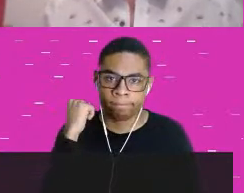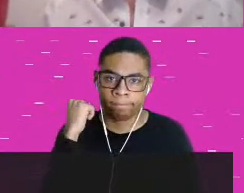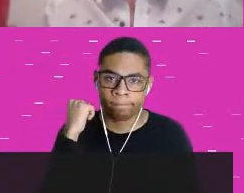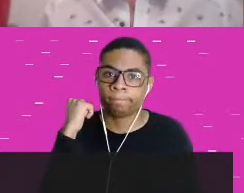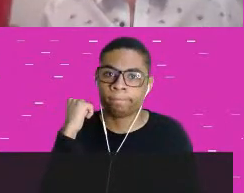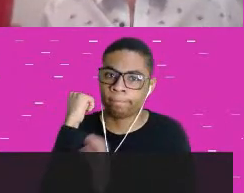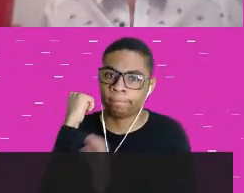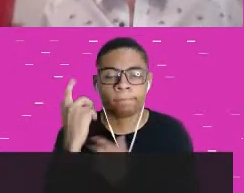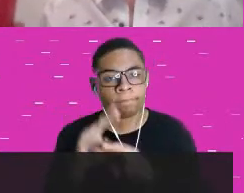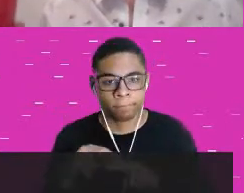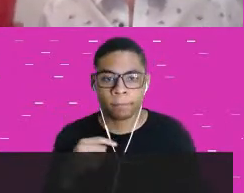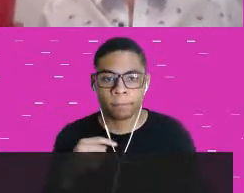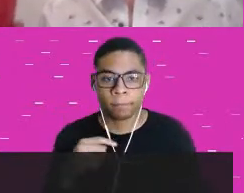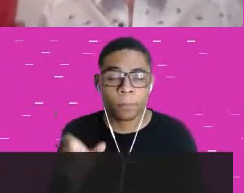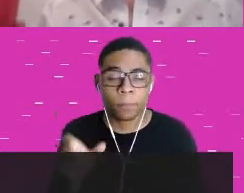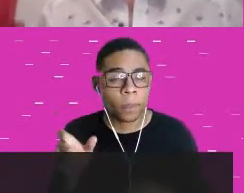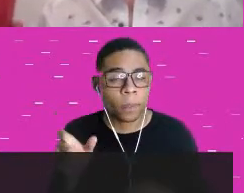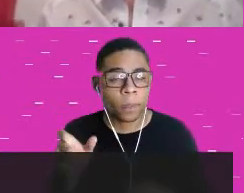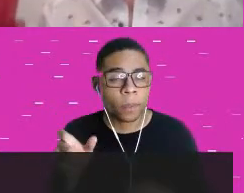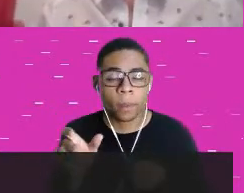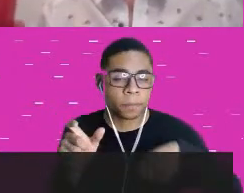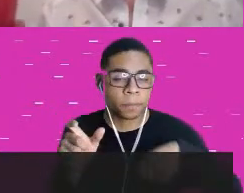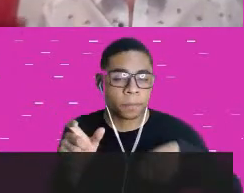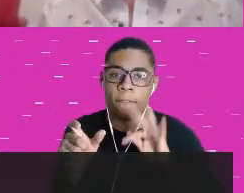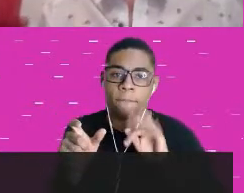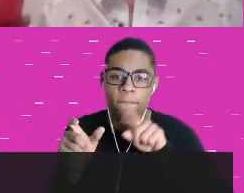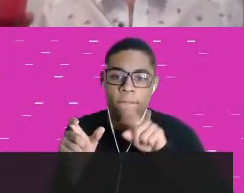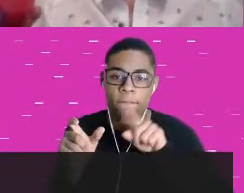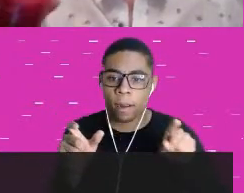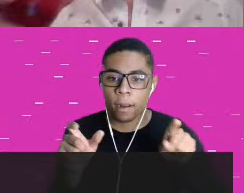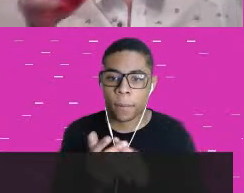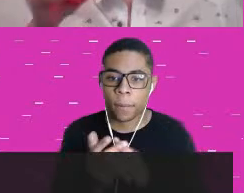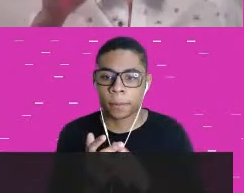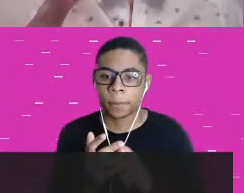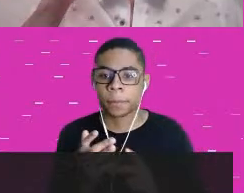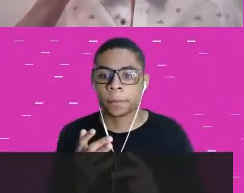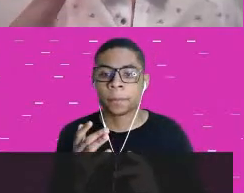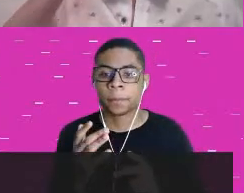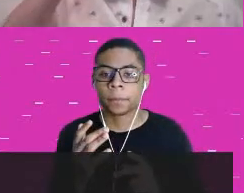como Medeia personagem. O Jasão,